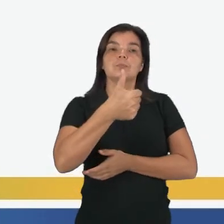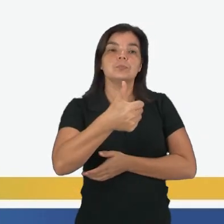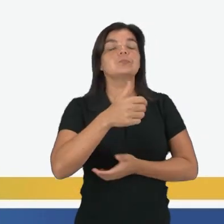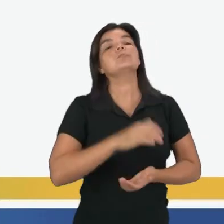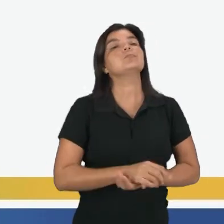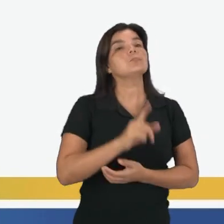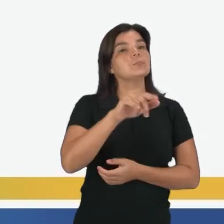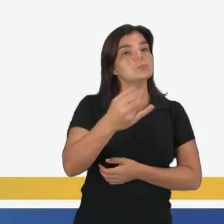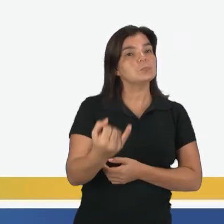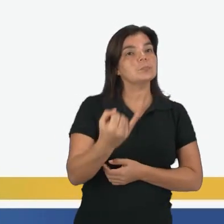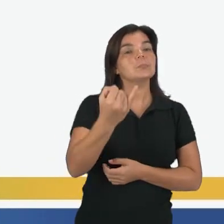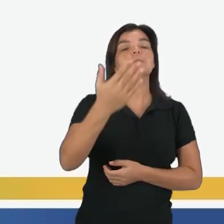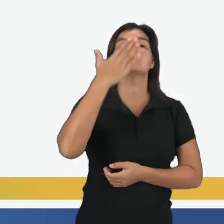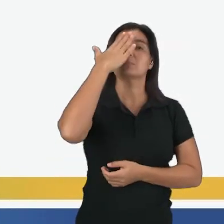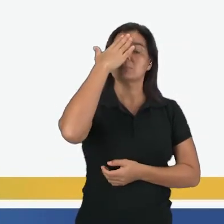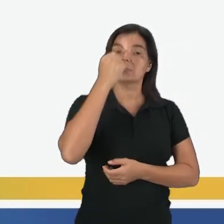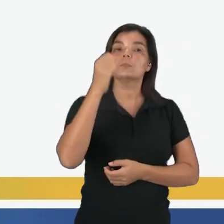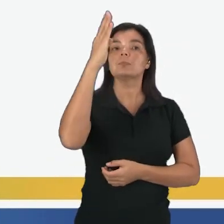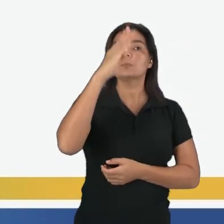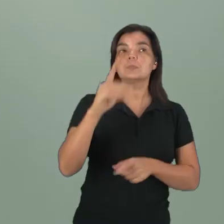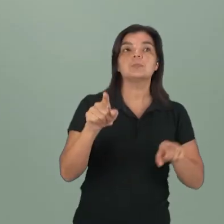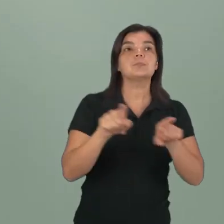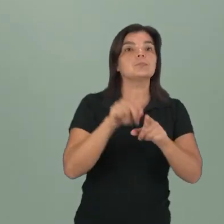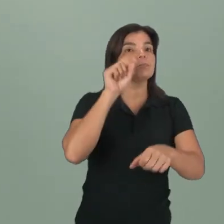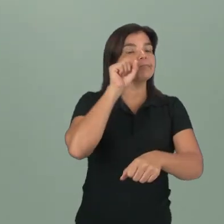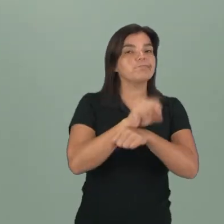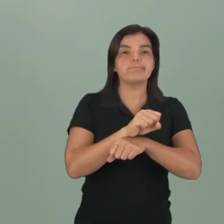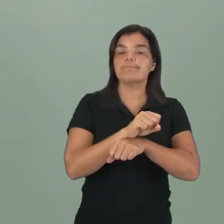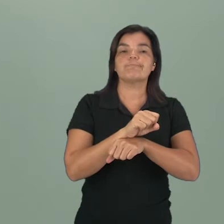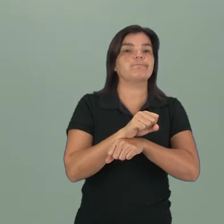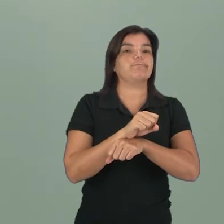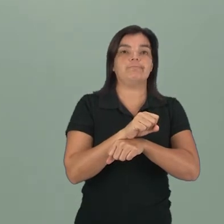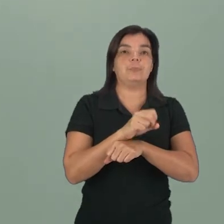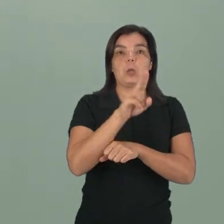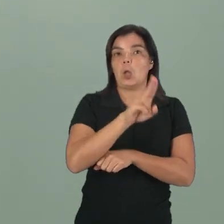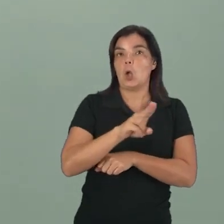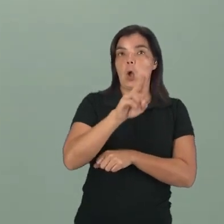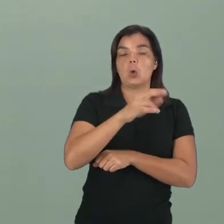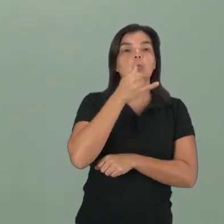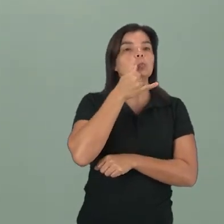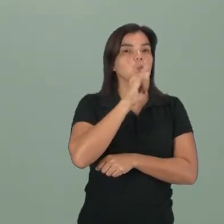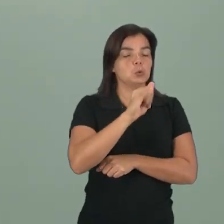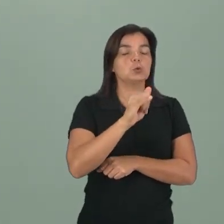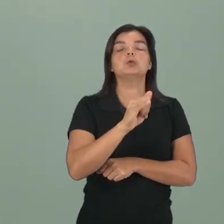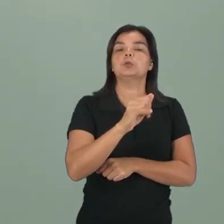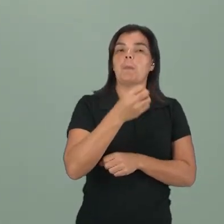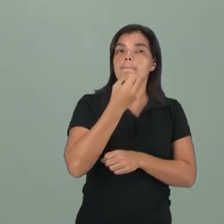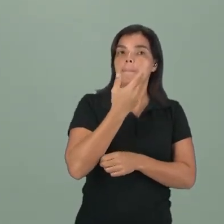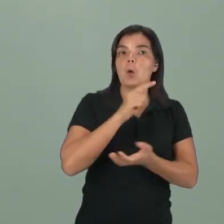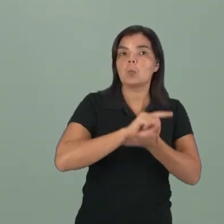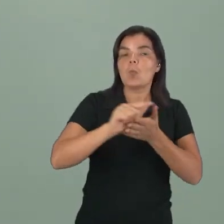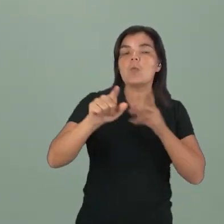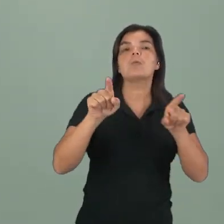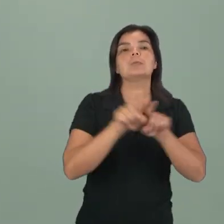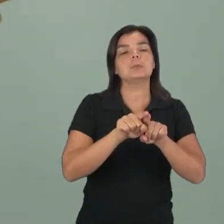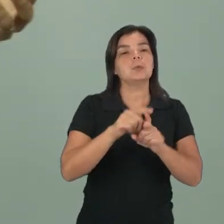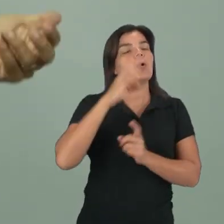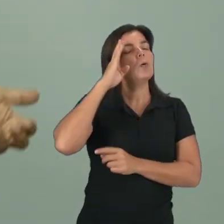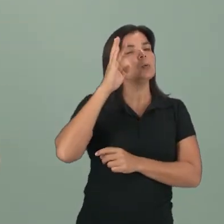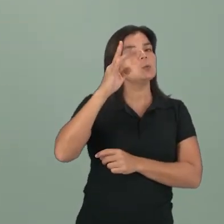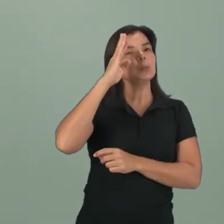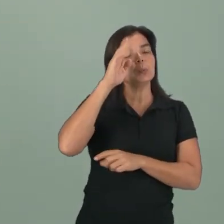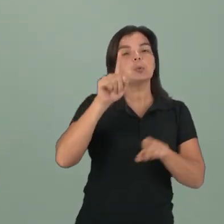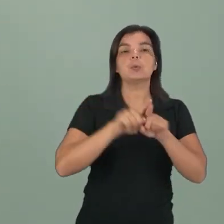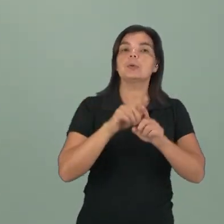que é importante a gente saber que o Brasil não está parado em relação ao uso de energias limpas. Então o nosso sonho é que um dia